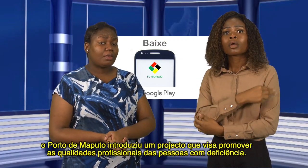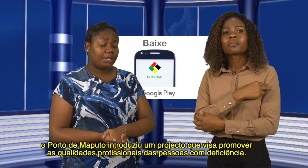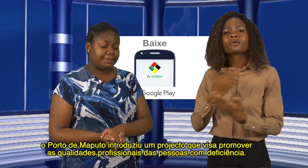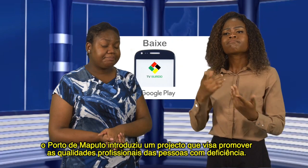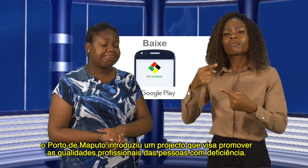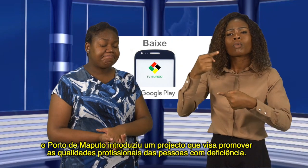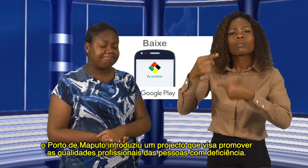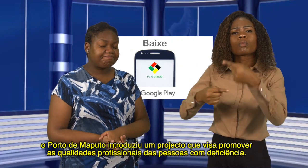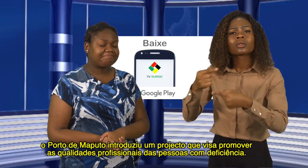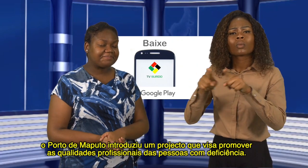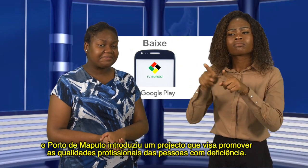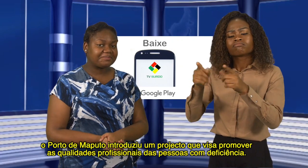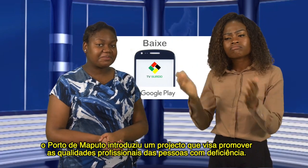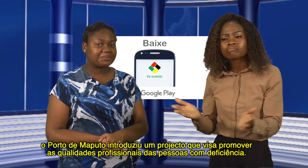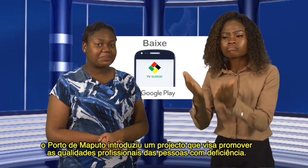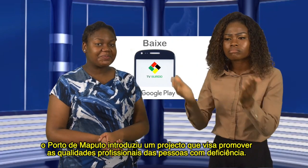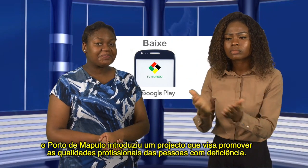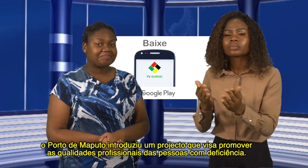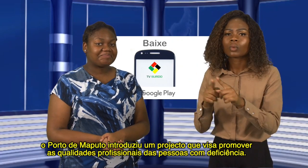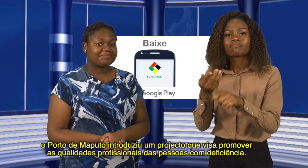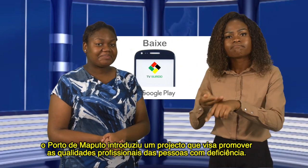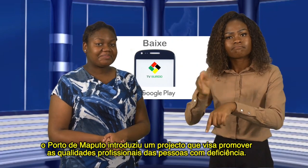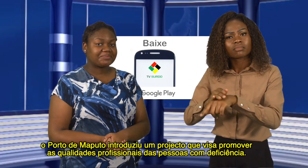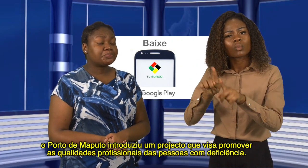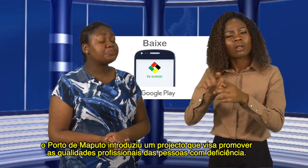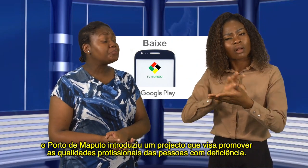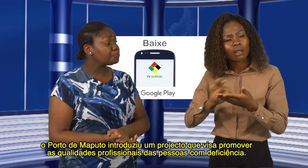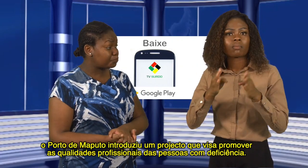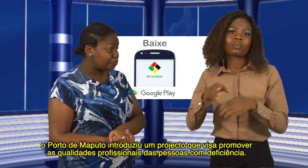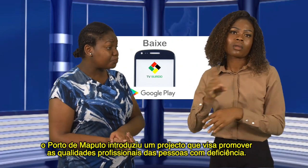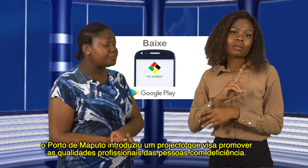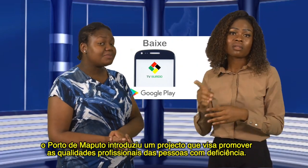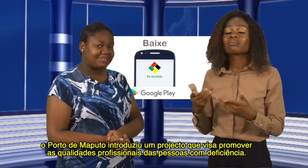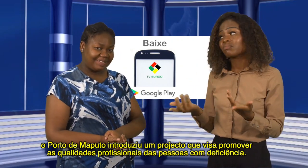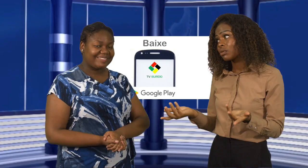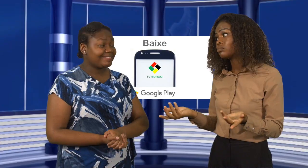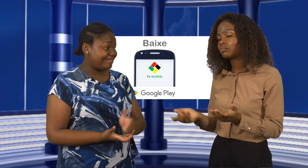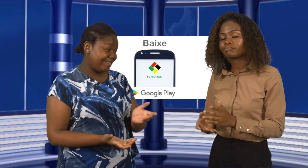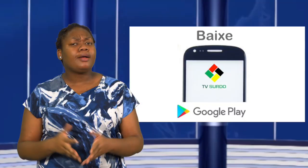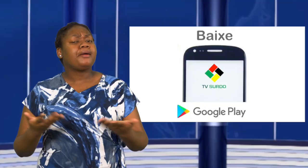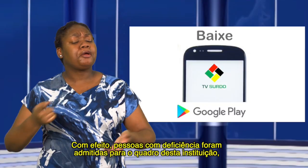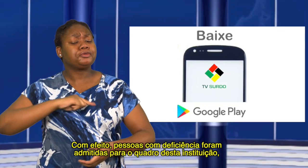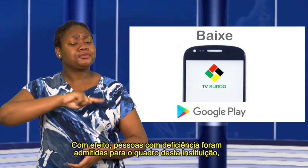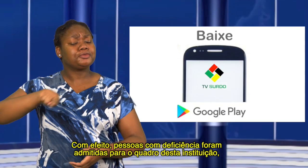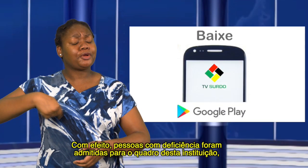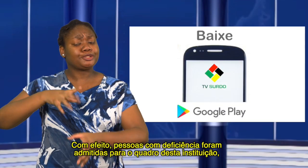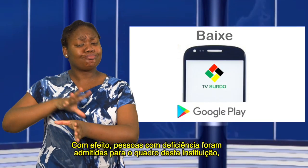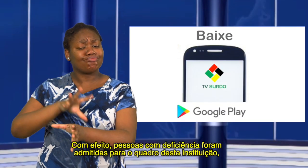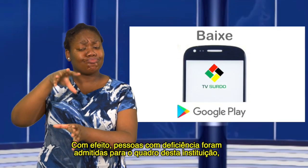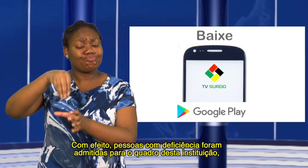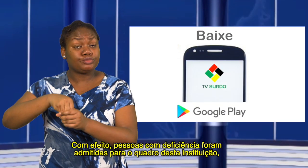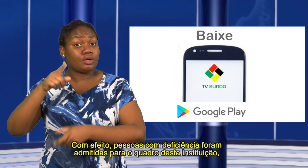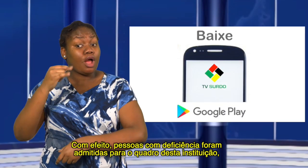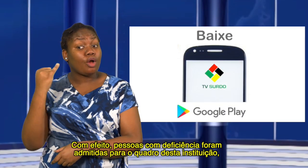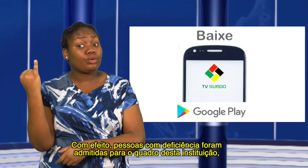Maputo introduziu um projeto que visa promover as qualidades profissionais das pessoas com deficiência. Com efeito, pessoas com